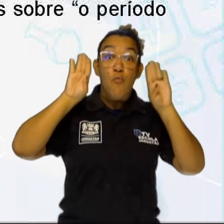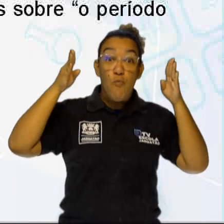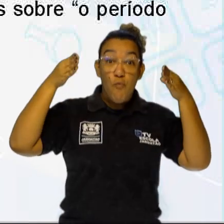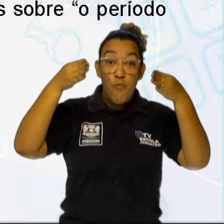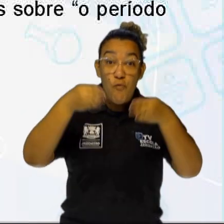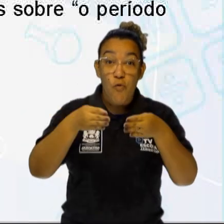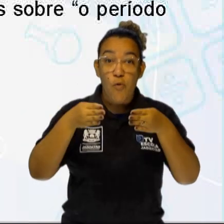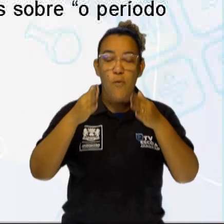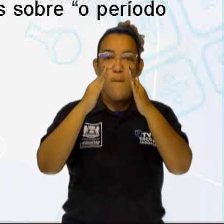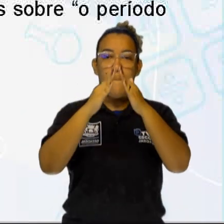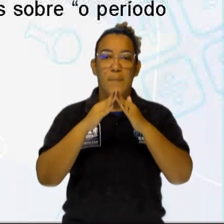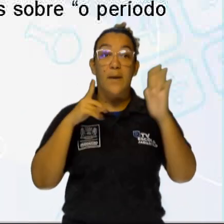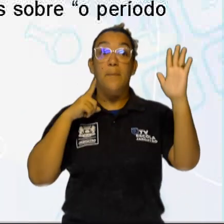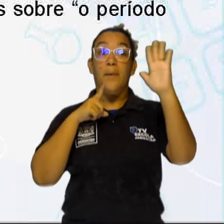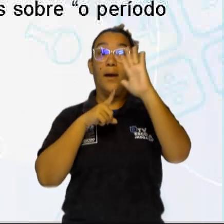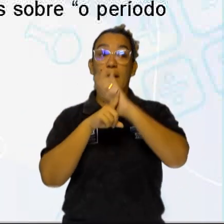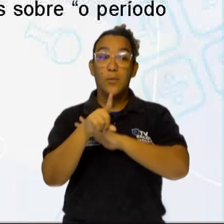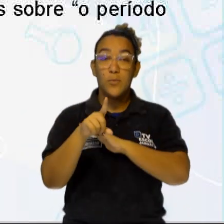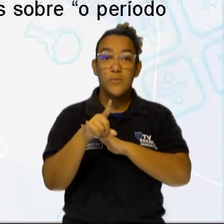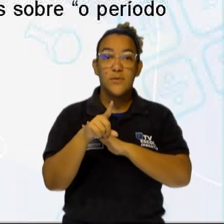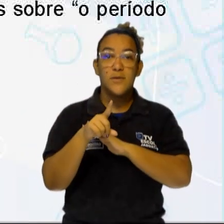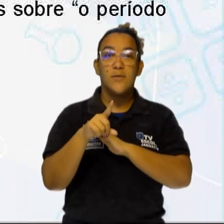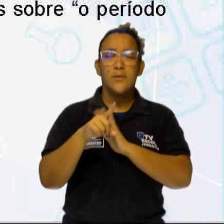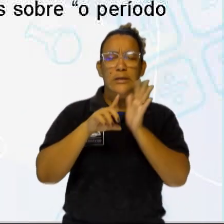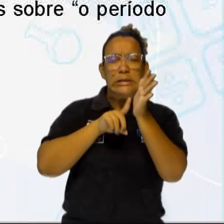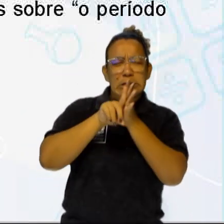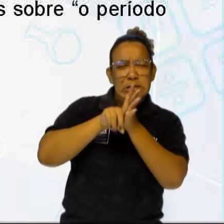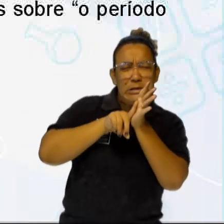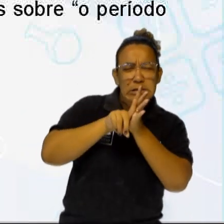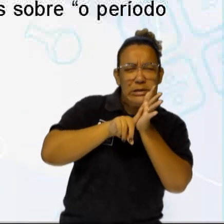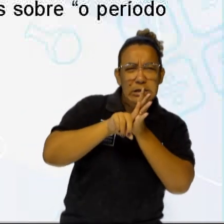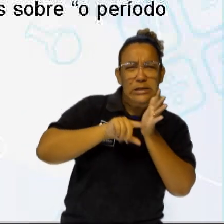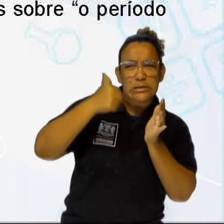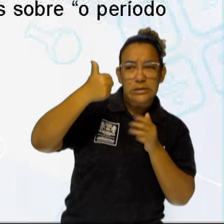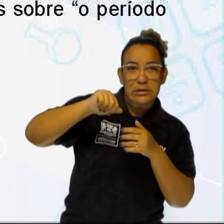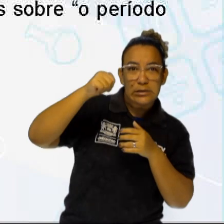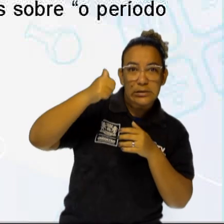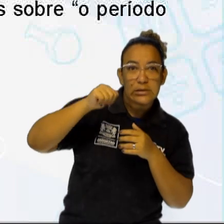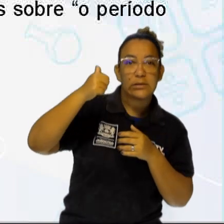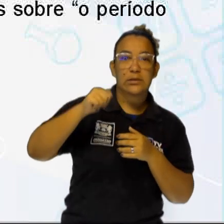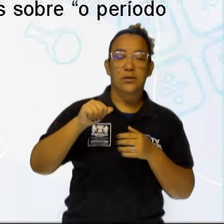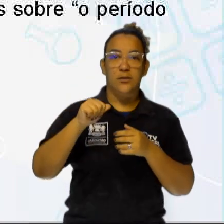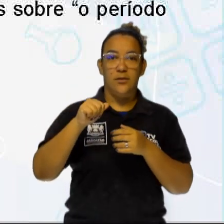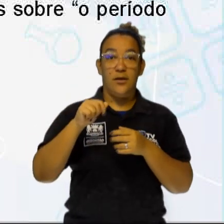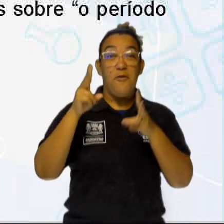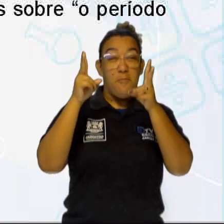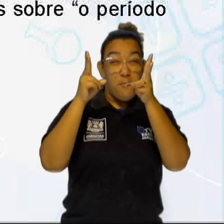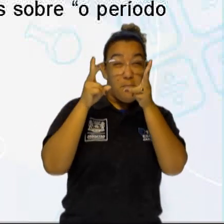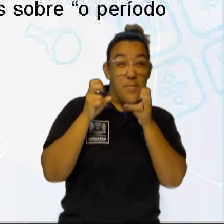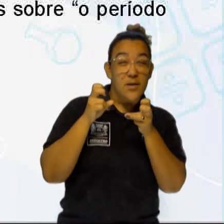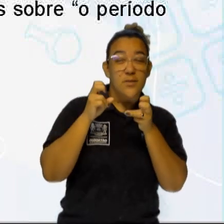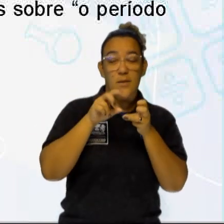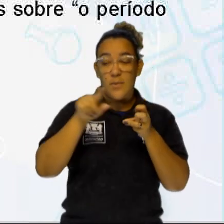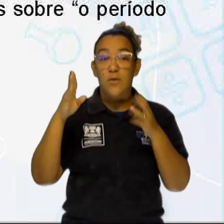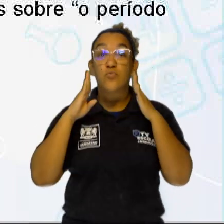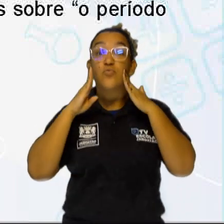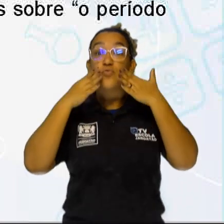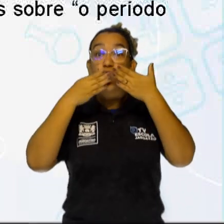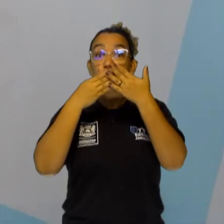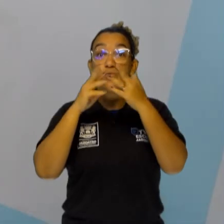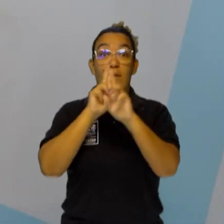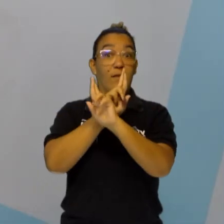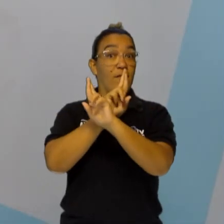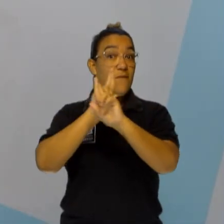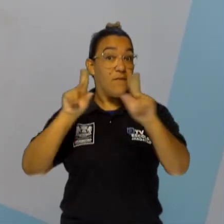enunciado da questão. E ele pede que a gente faça uma análise da conjuntura. Nessa conjuntura a gente vê que tem o fator do jejum como um diferencial para as